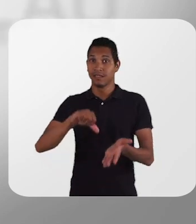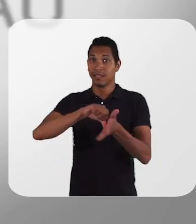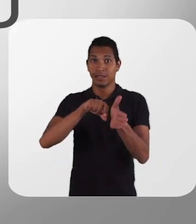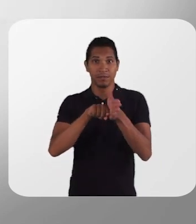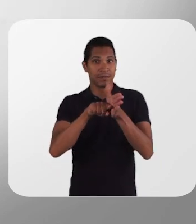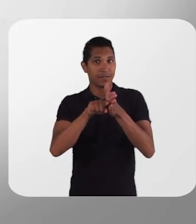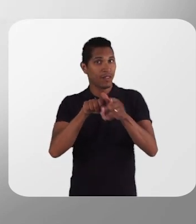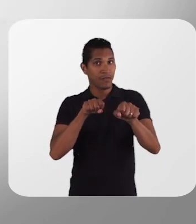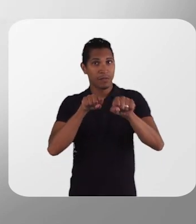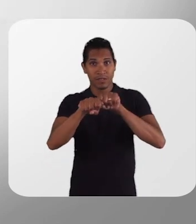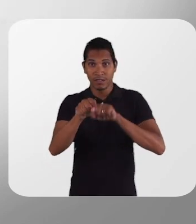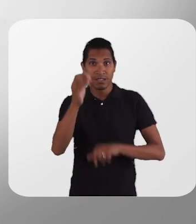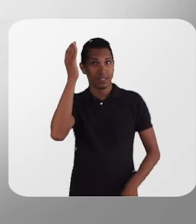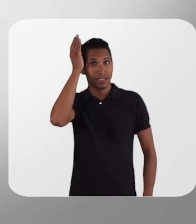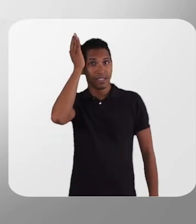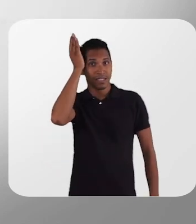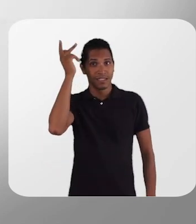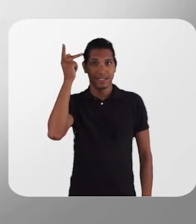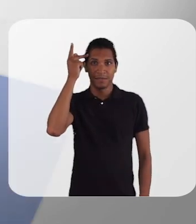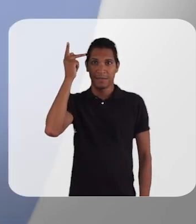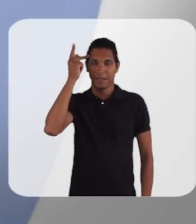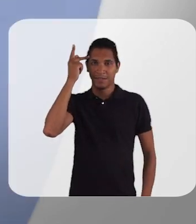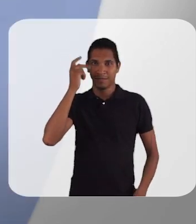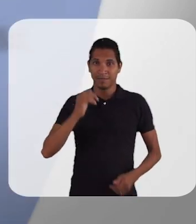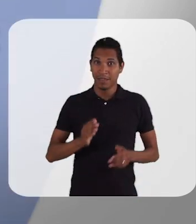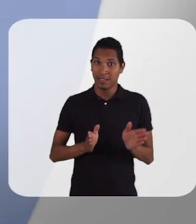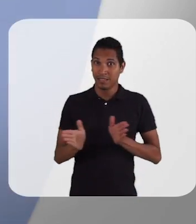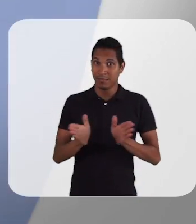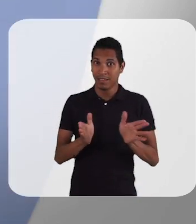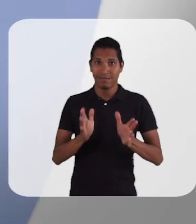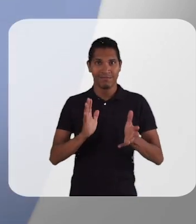Centro de Pesquisa e Formação do SESC São Paulo